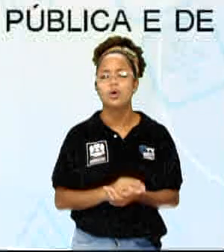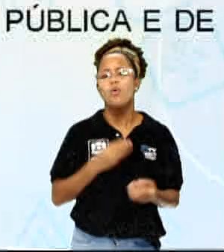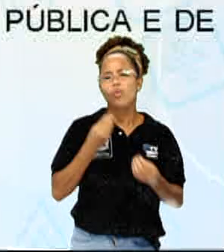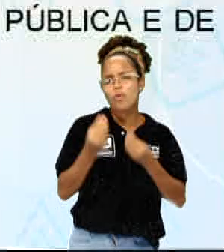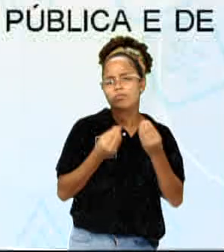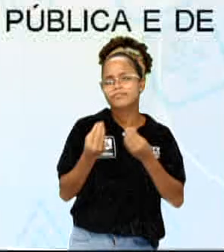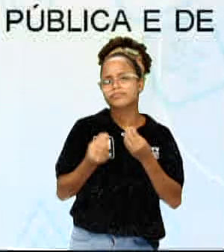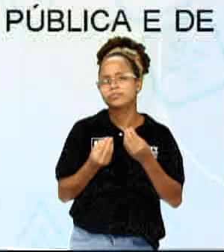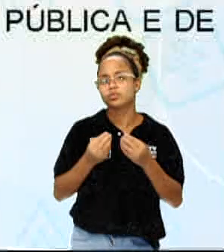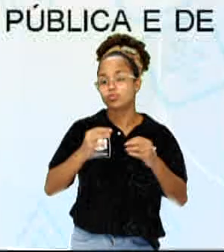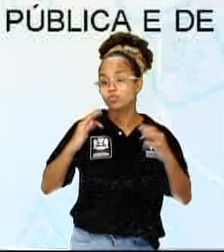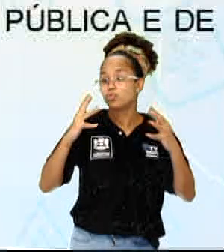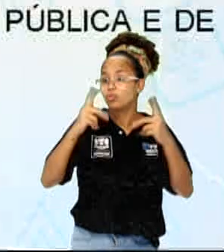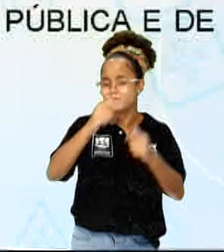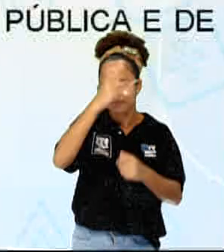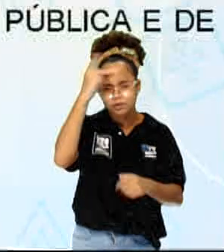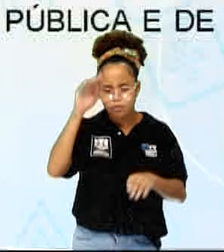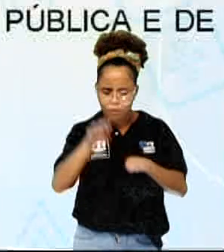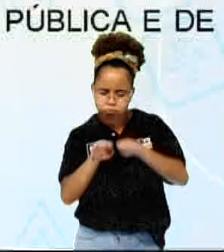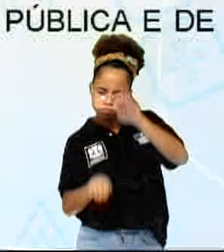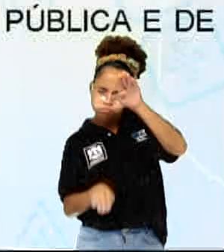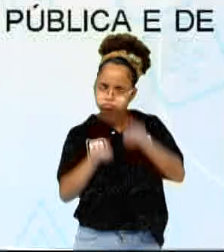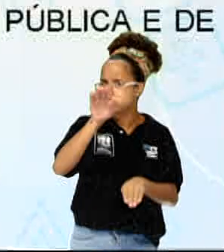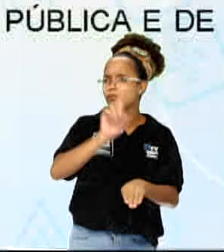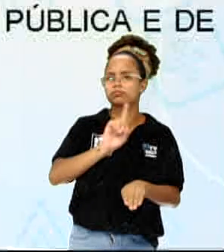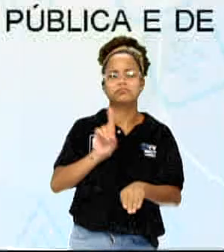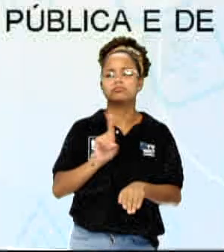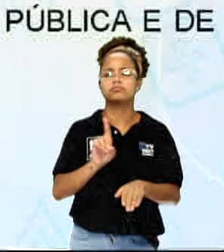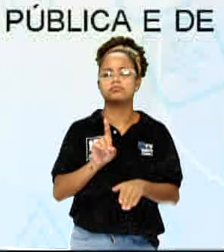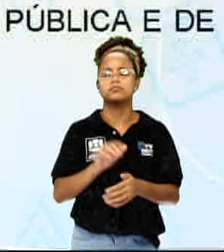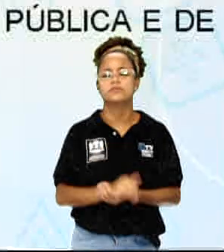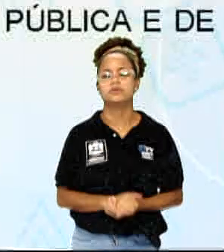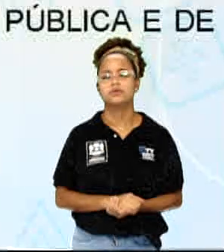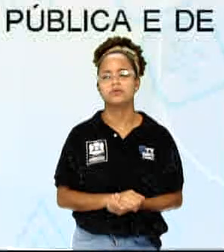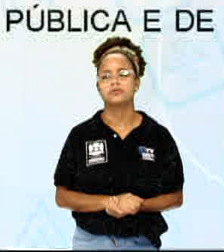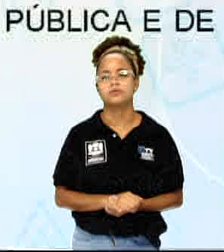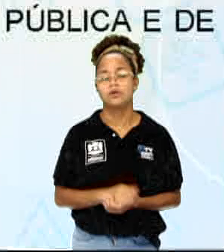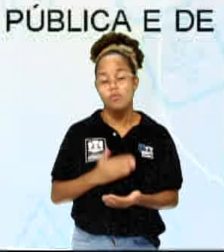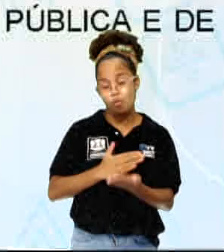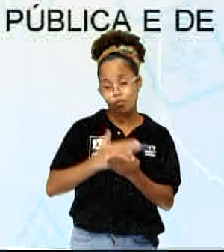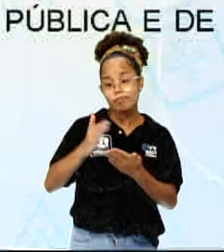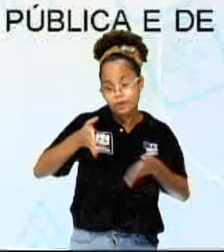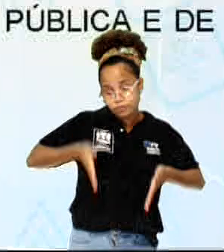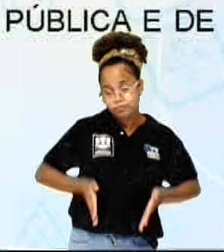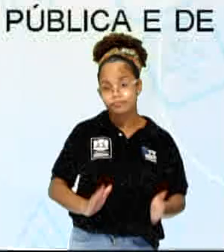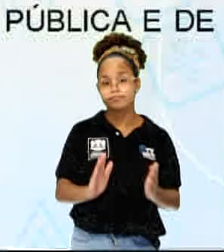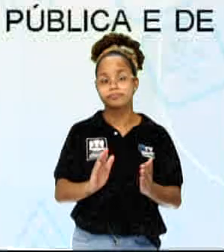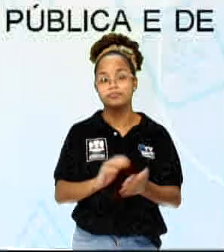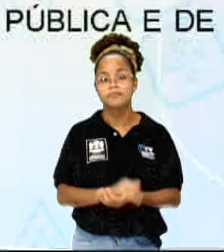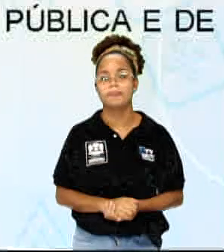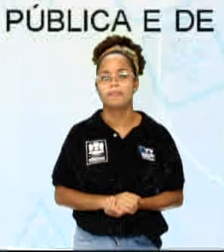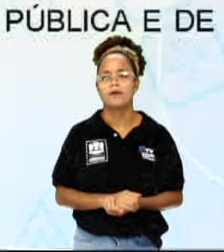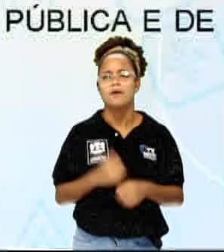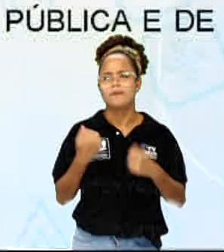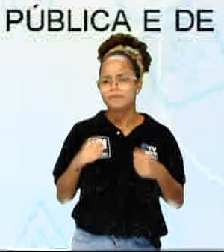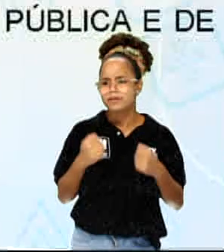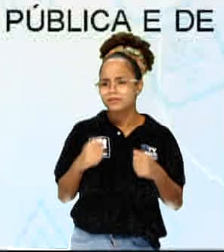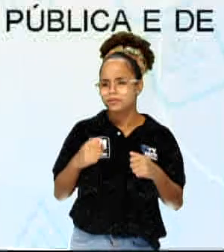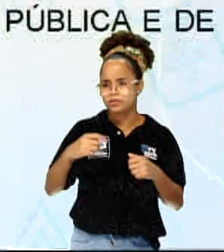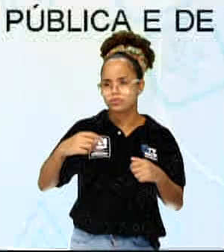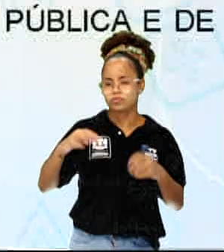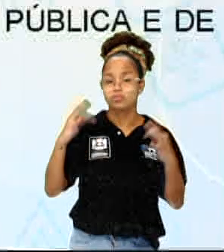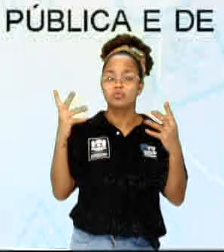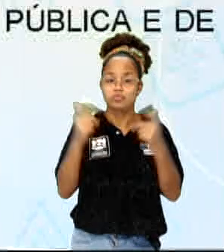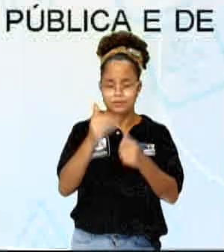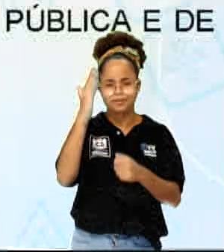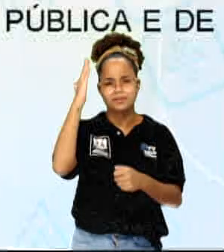seja tratado como superior ou inferior desde o instante do nascimento. É preciso assegurar a todos, de maneira